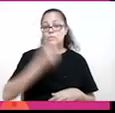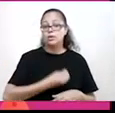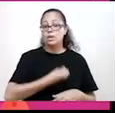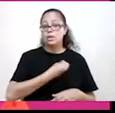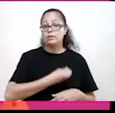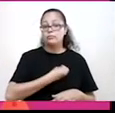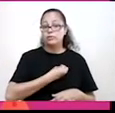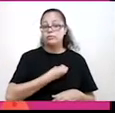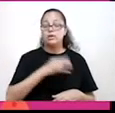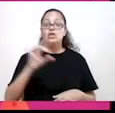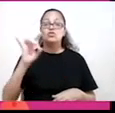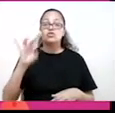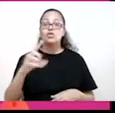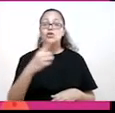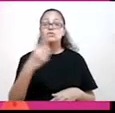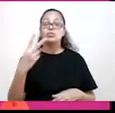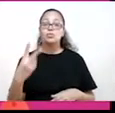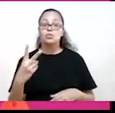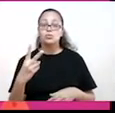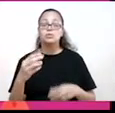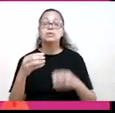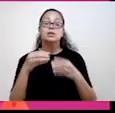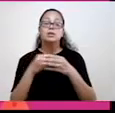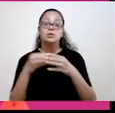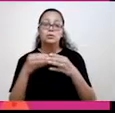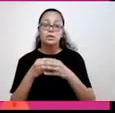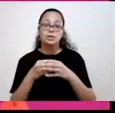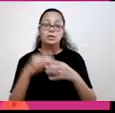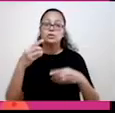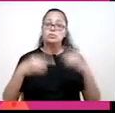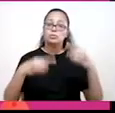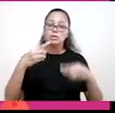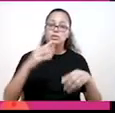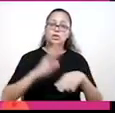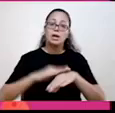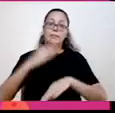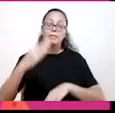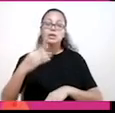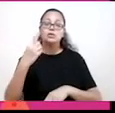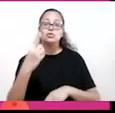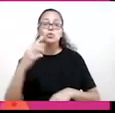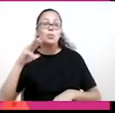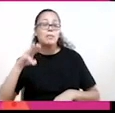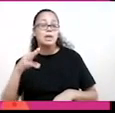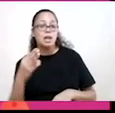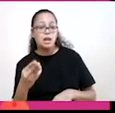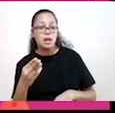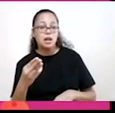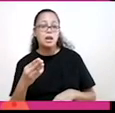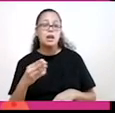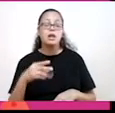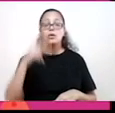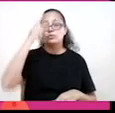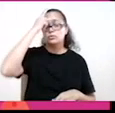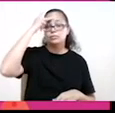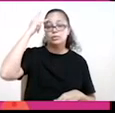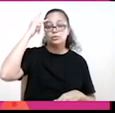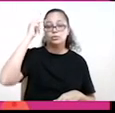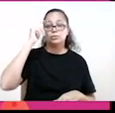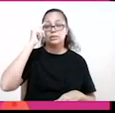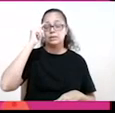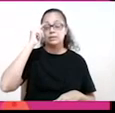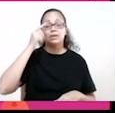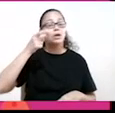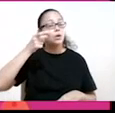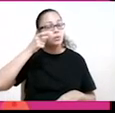dessas 34 unidades políticas tinham mais de 1 milhão de habitantes, certo? Então, o que a gente pode observar? Que